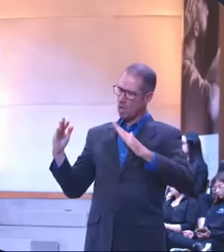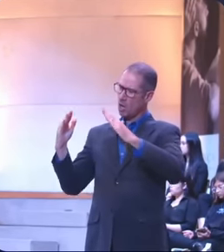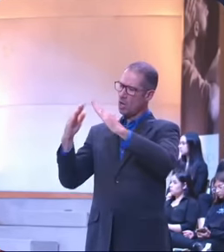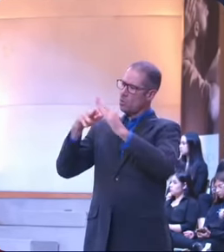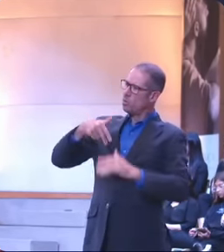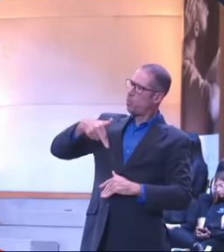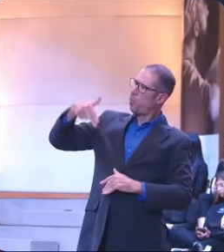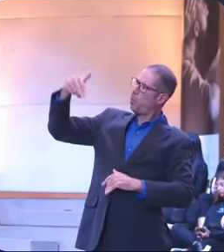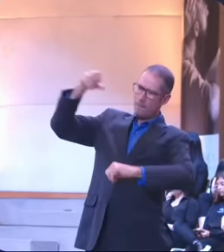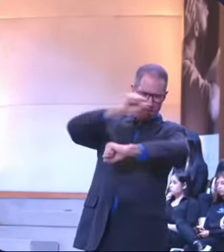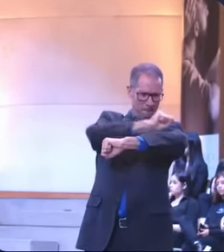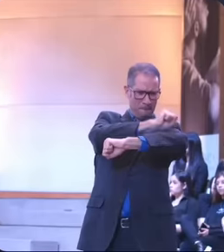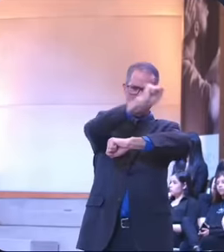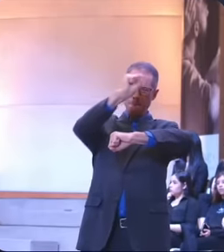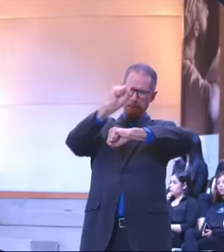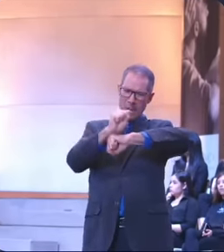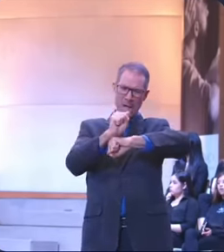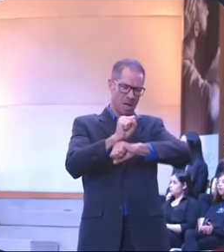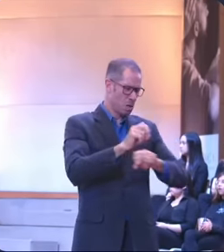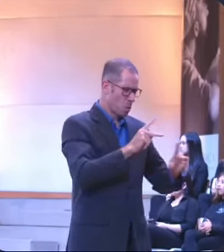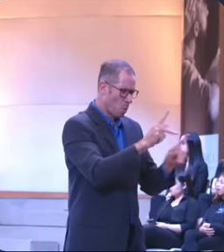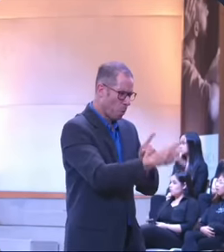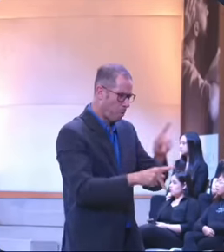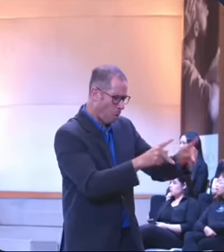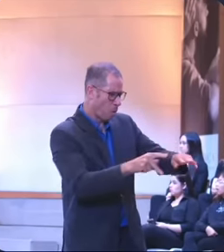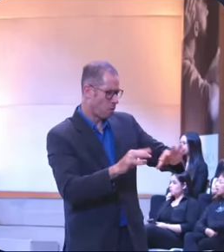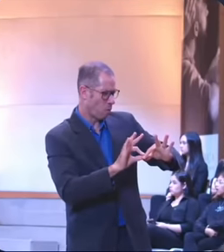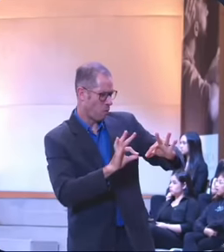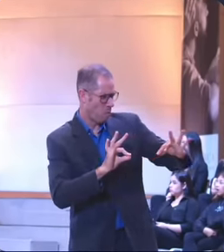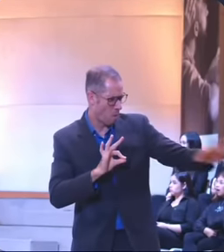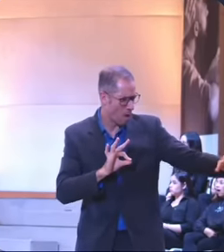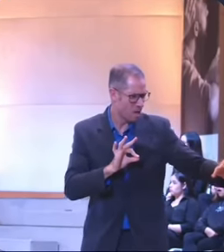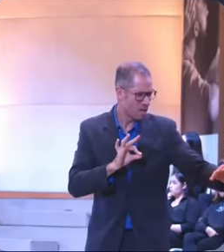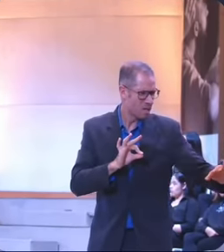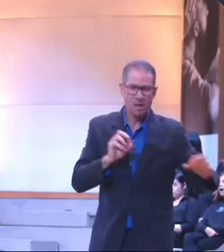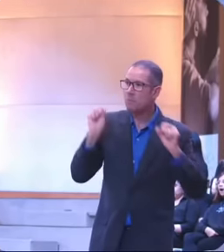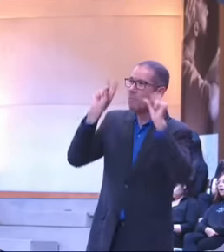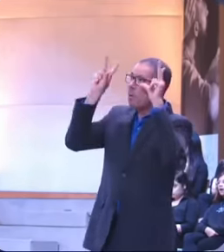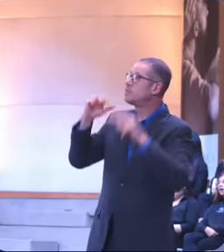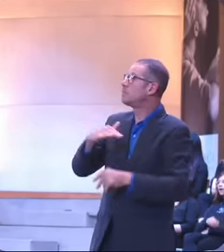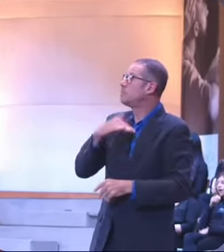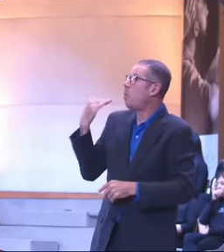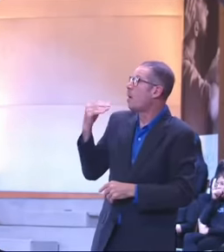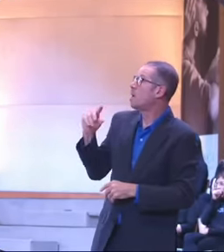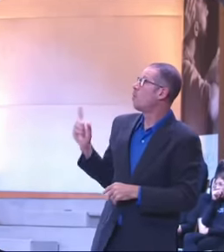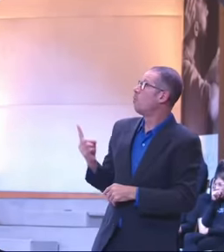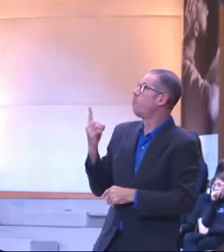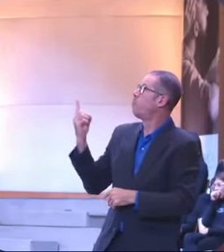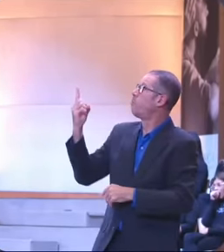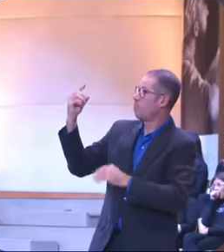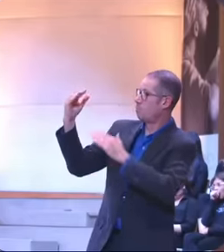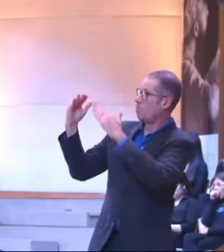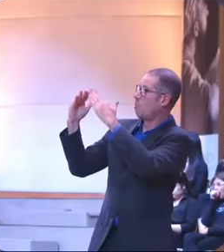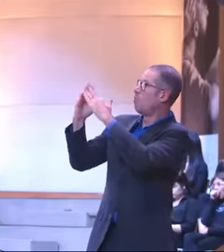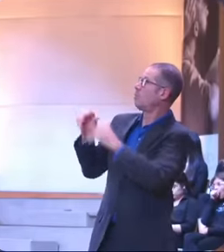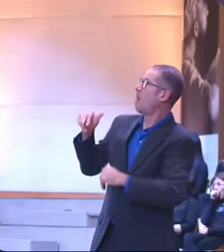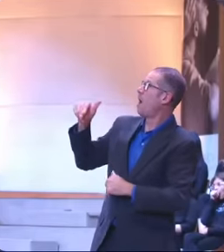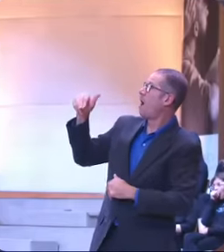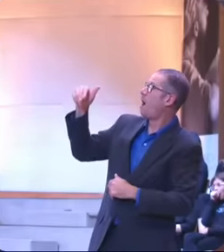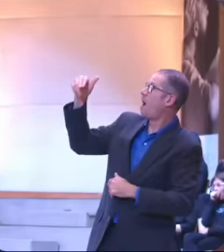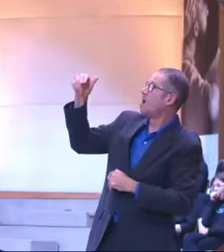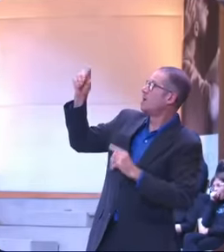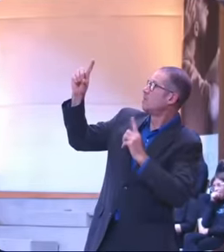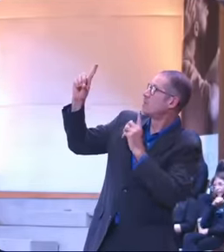Monte Sinai, o povo começou a dizer: Moisés deve ter morrido lá em cima. Ele foi